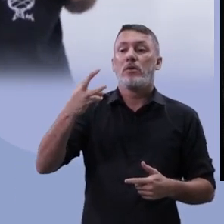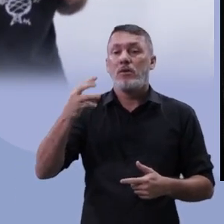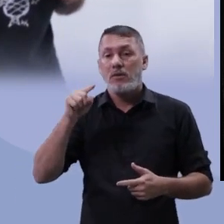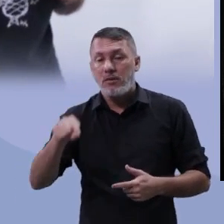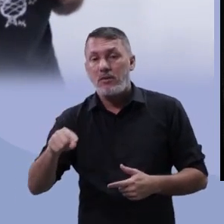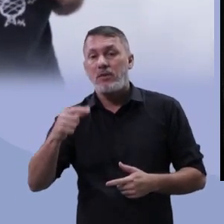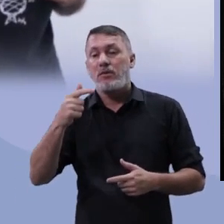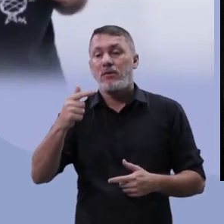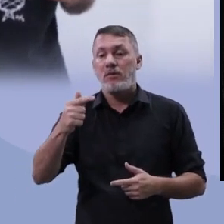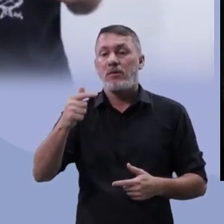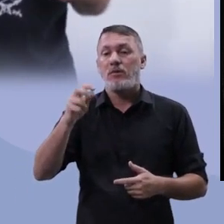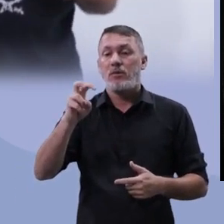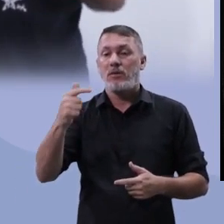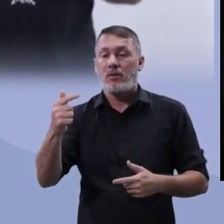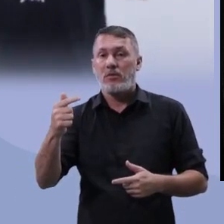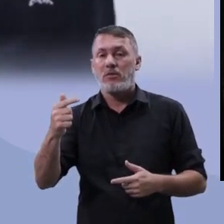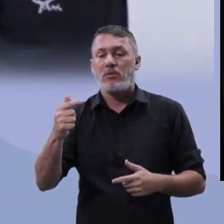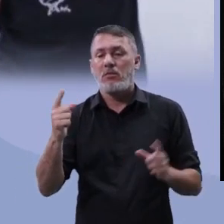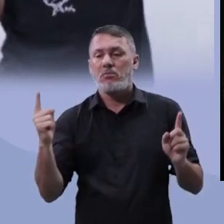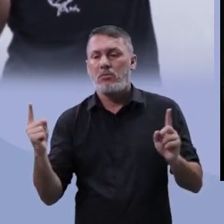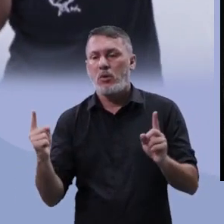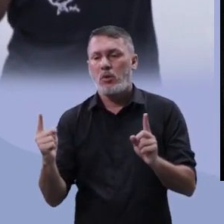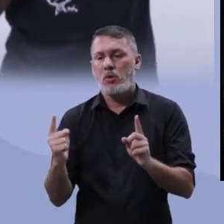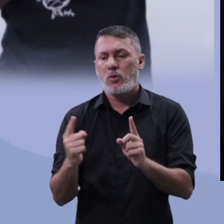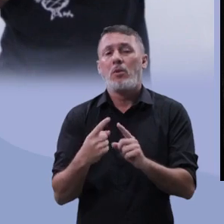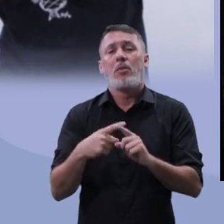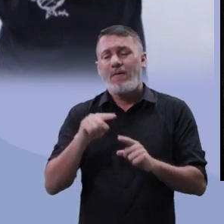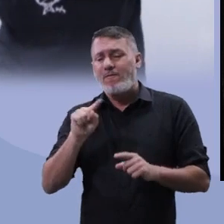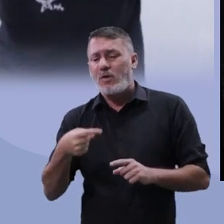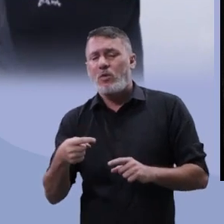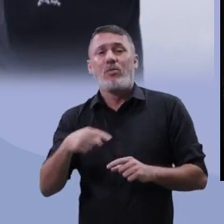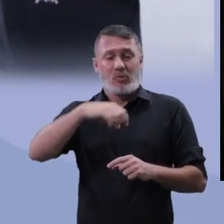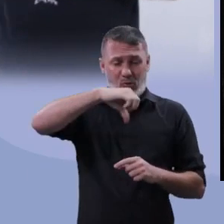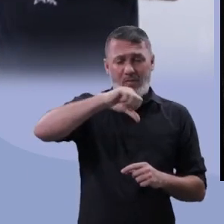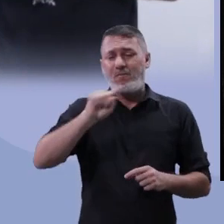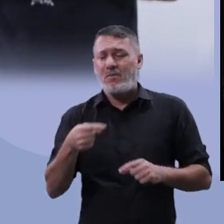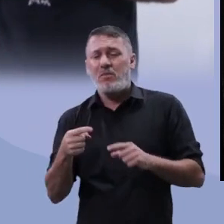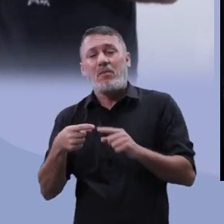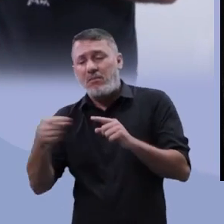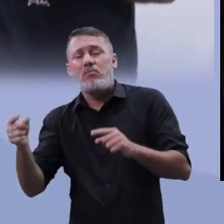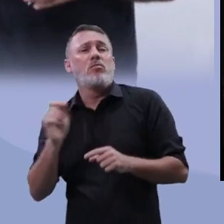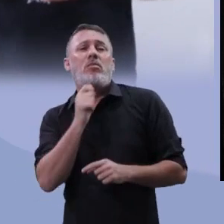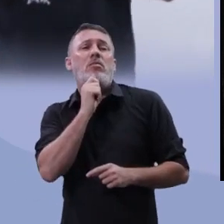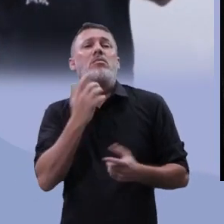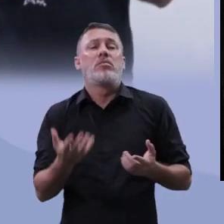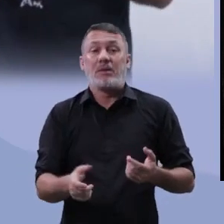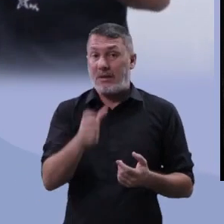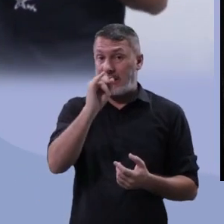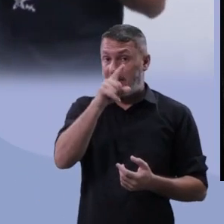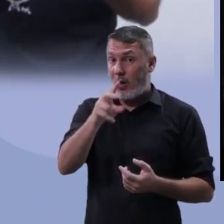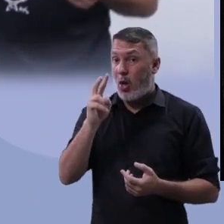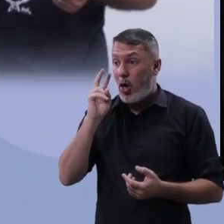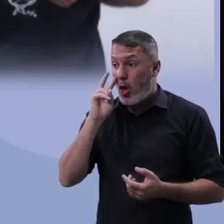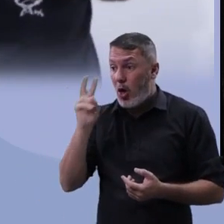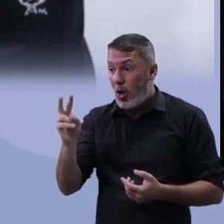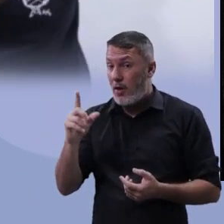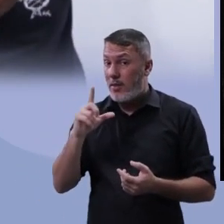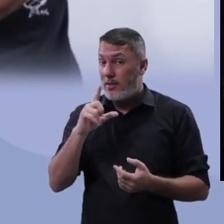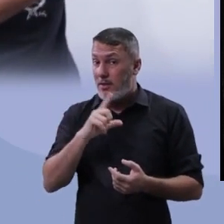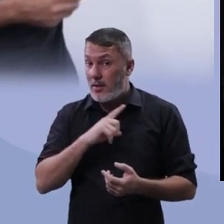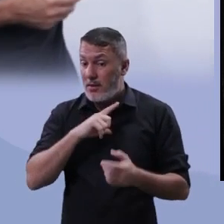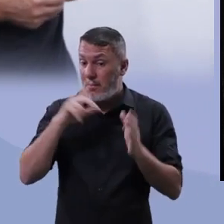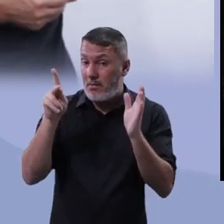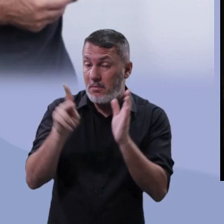853, 7.677. E aí depois eu vou começar a trabalhar na vírgula. Por que eu parei ali? Porque se você olhar